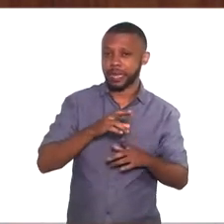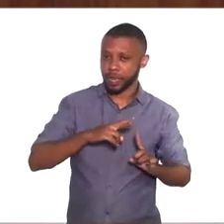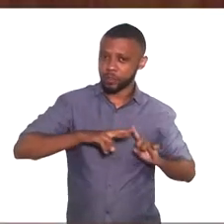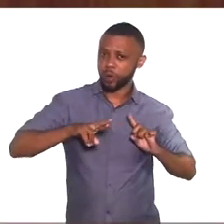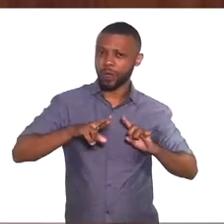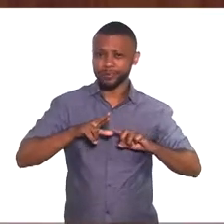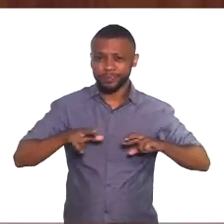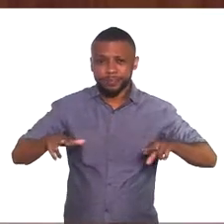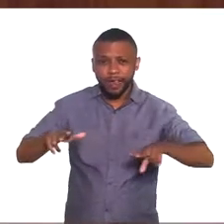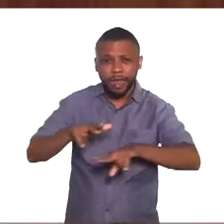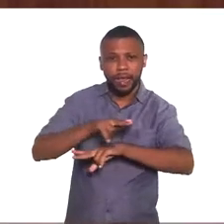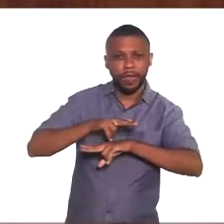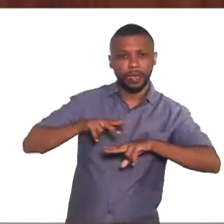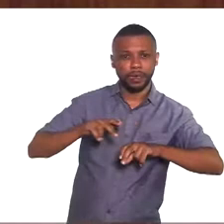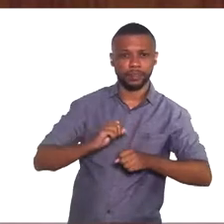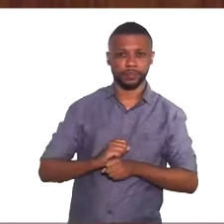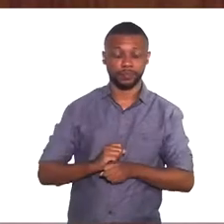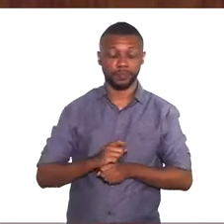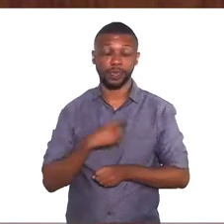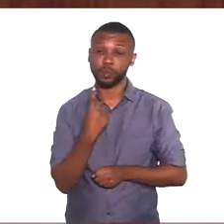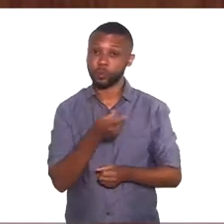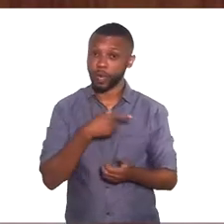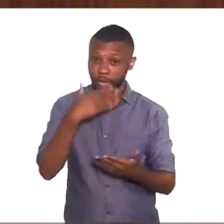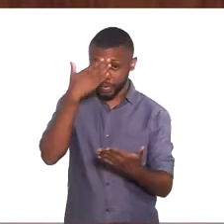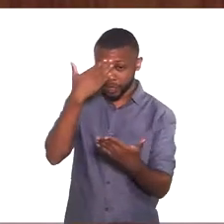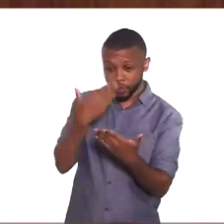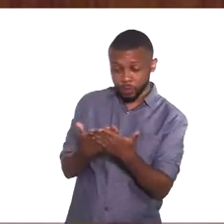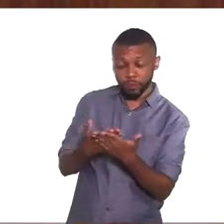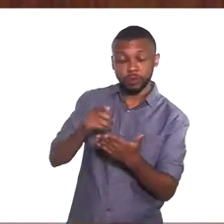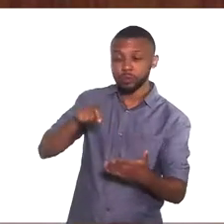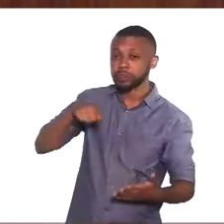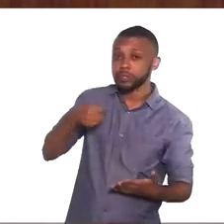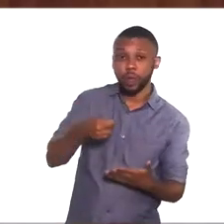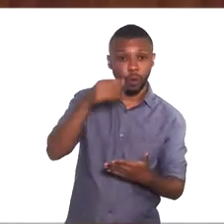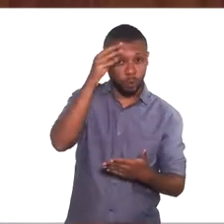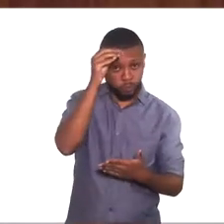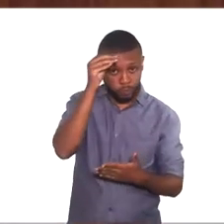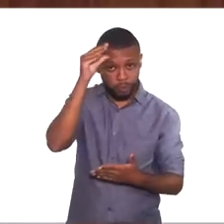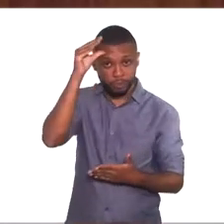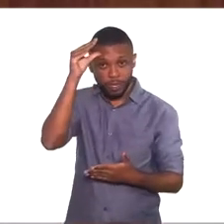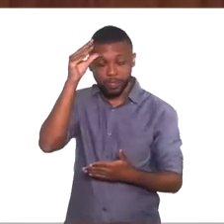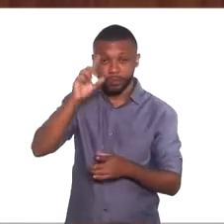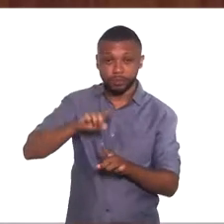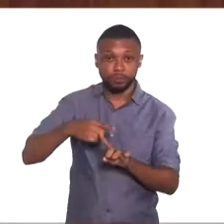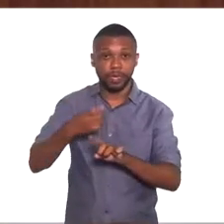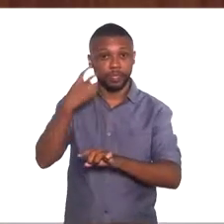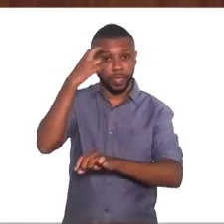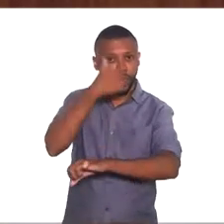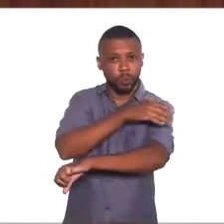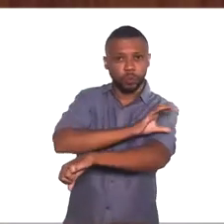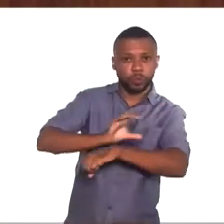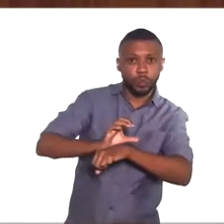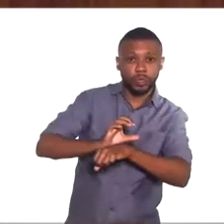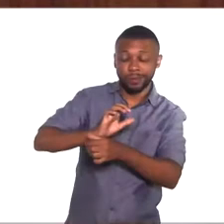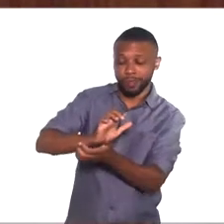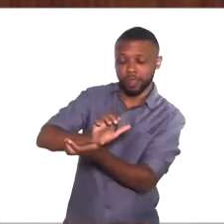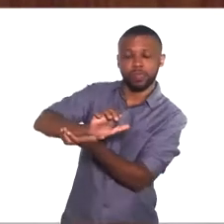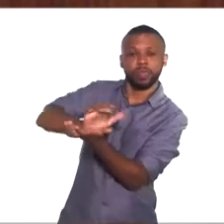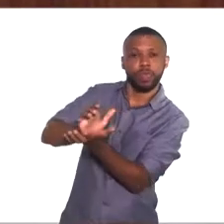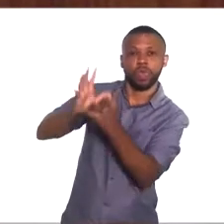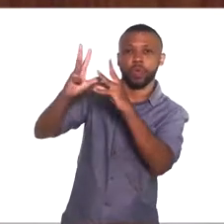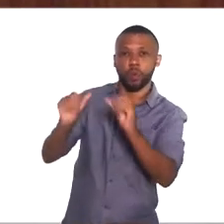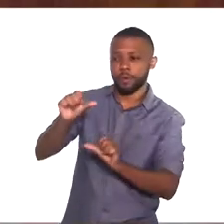Nós acreditamos que através do conhecimento da cultura você desconstrói uma